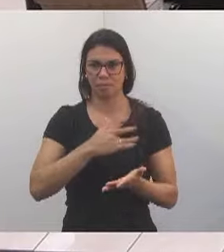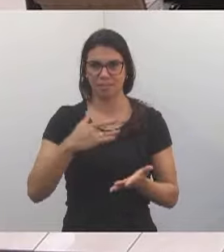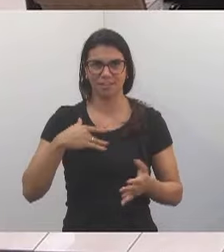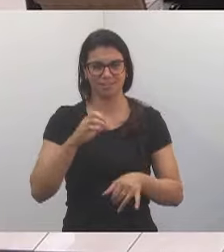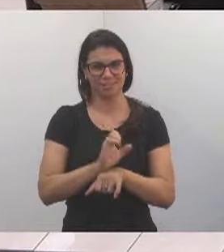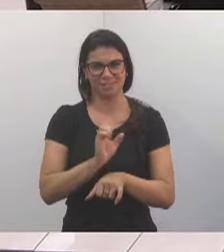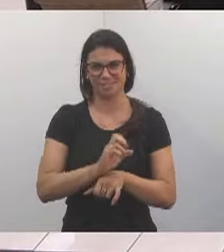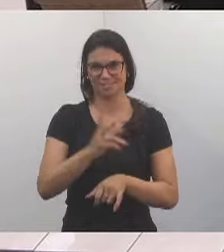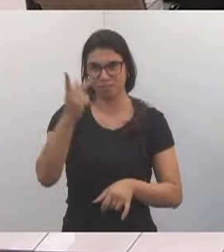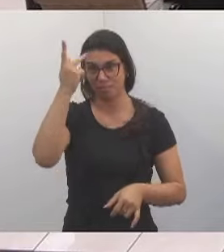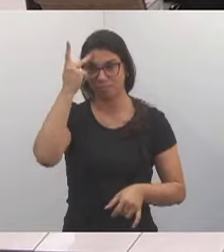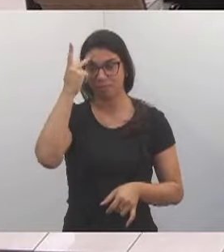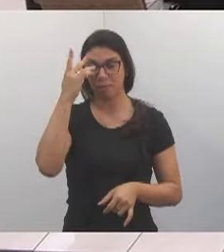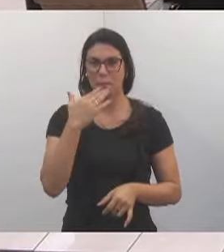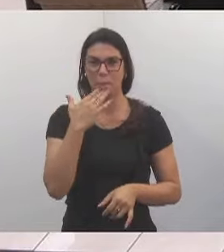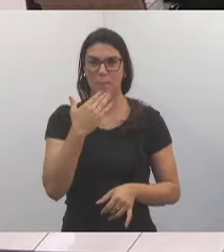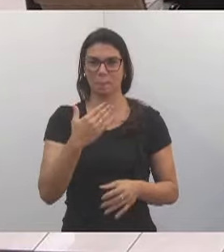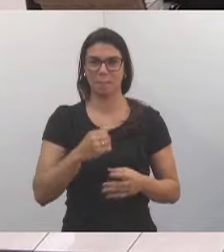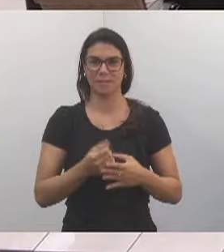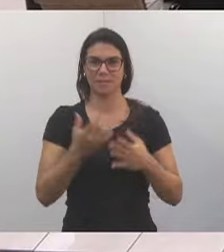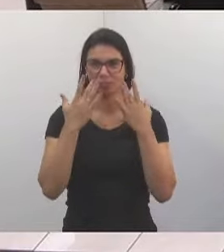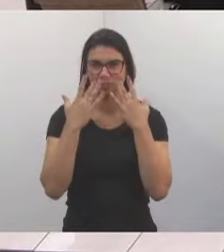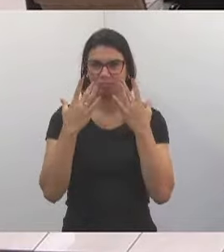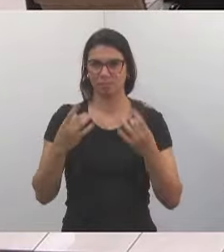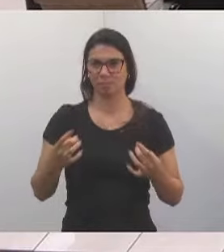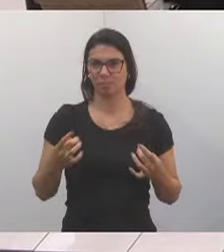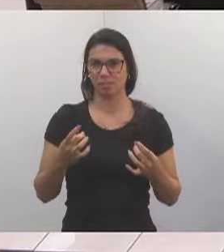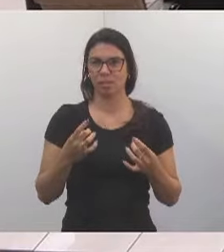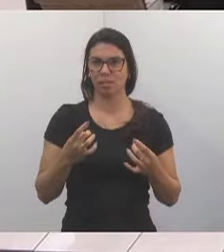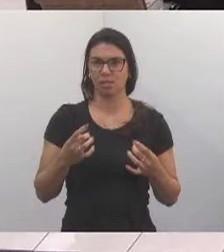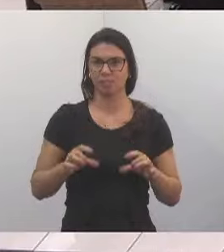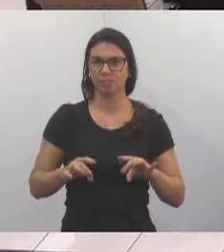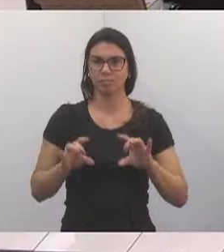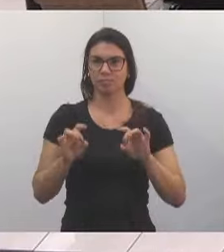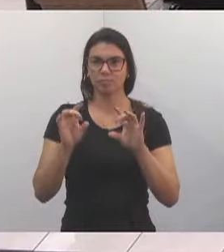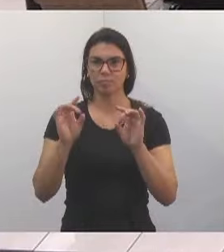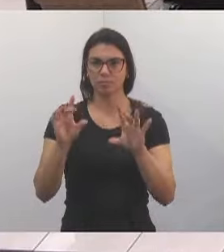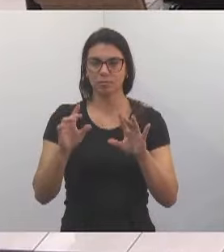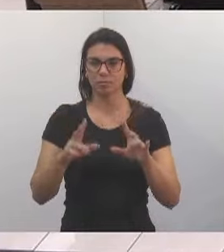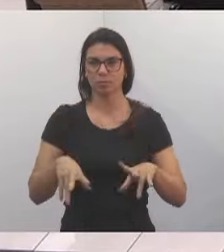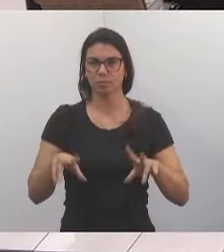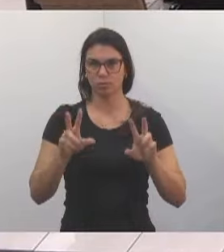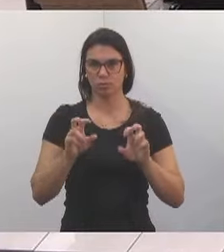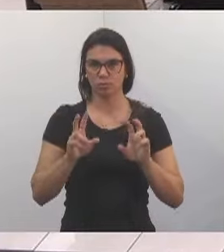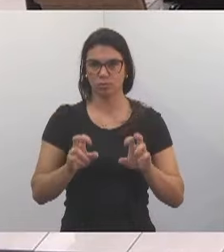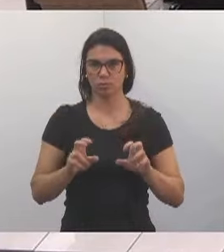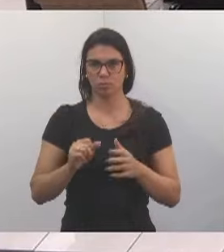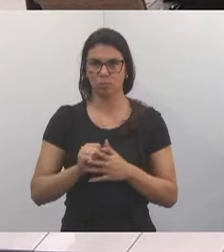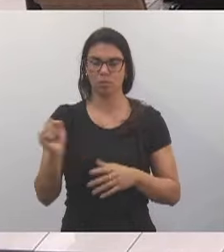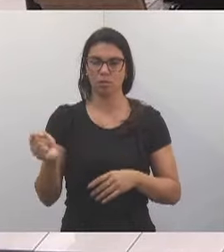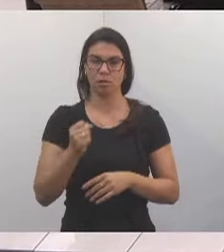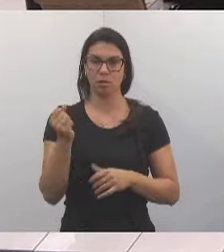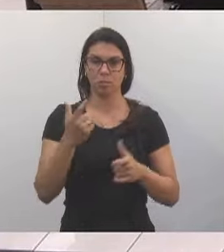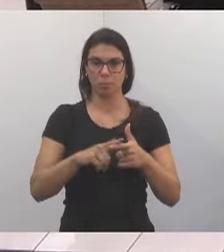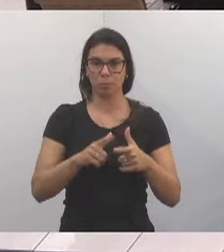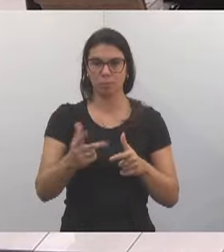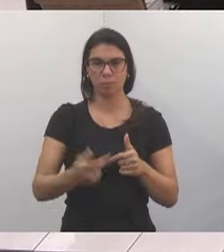Paulo, solicitando atenção especial com relação ao grave problema que